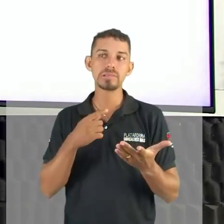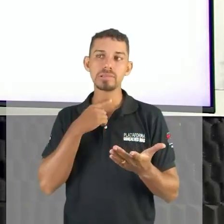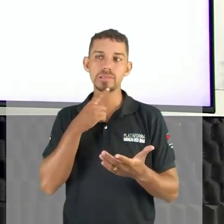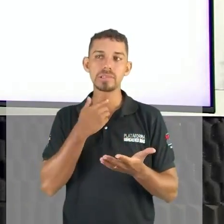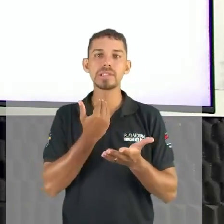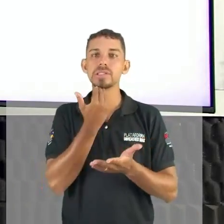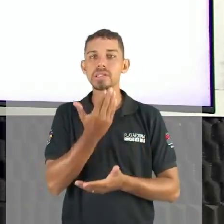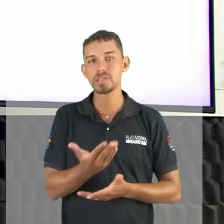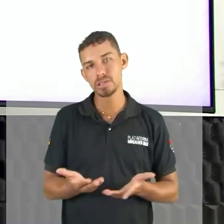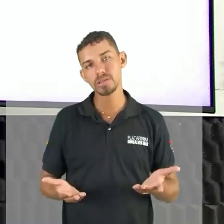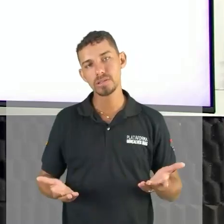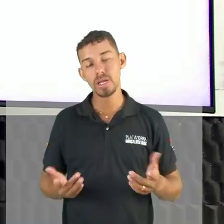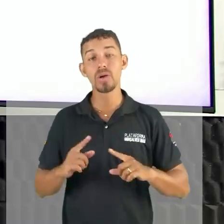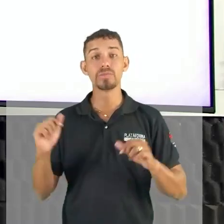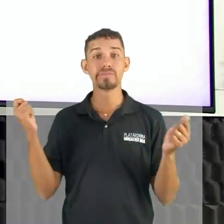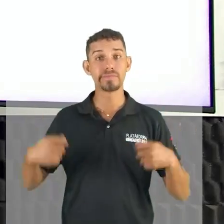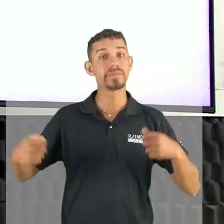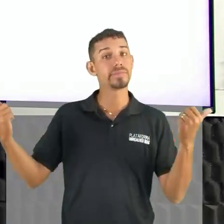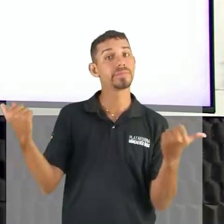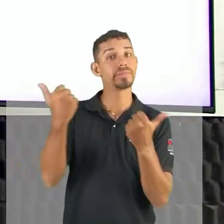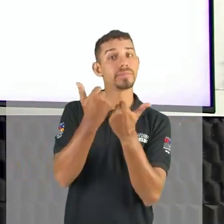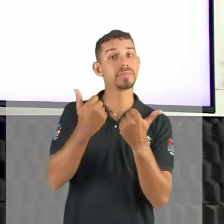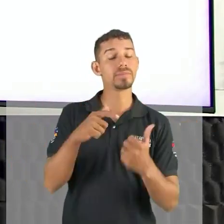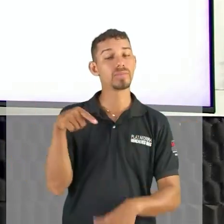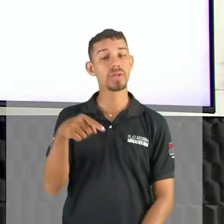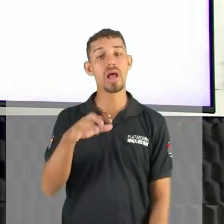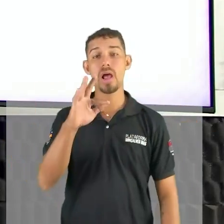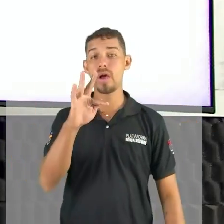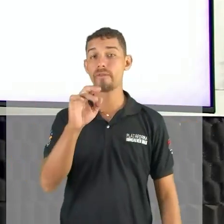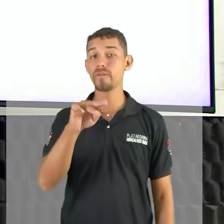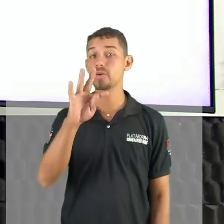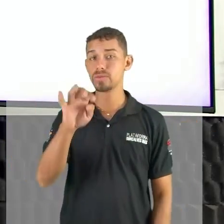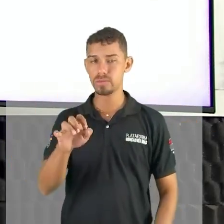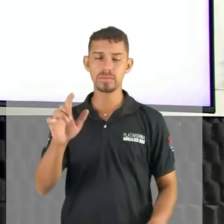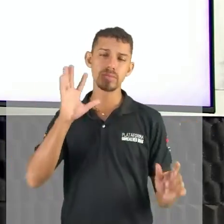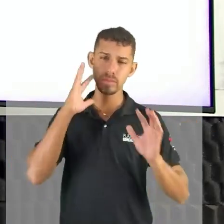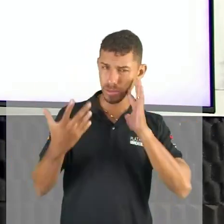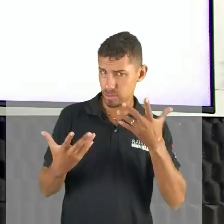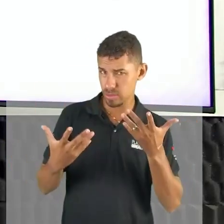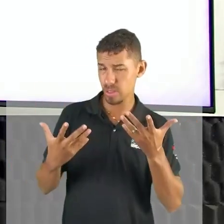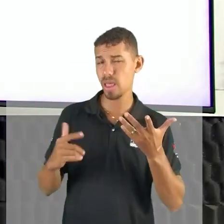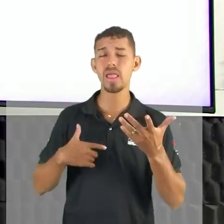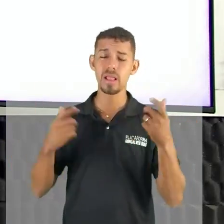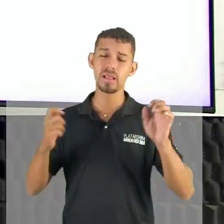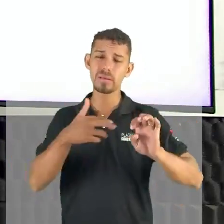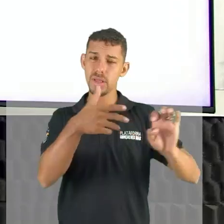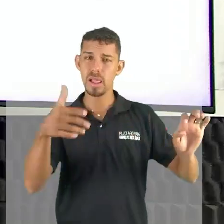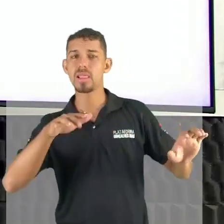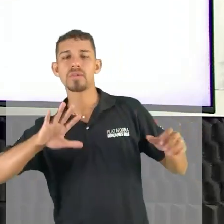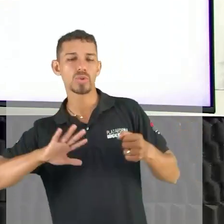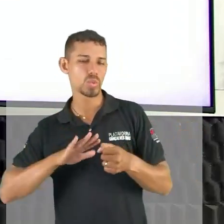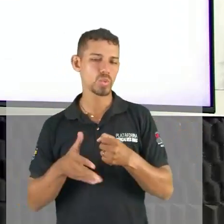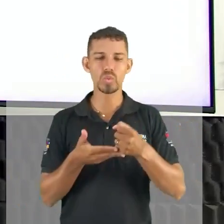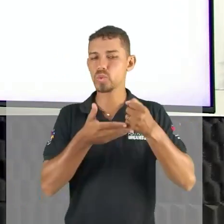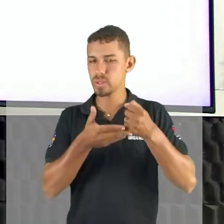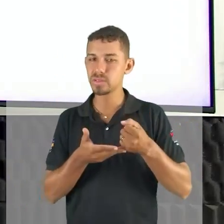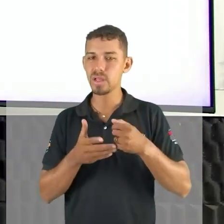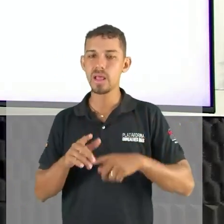o ideal é fazer uma substituição dessa fonte por elementos mais sustentáveis, como a questão já fala,